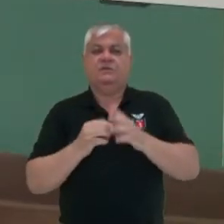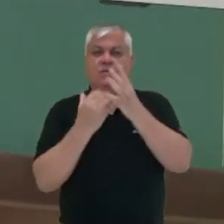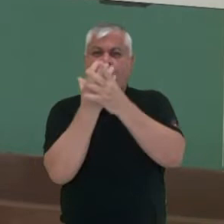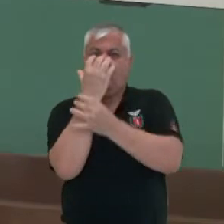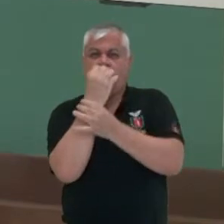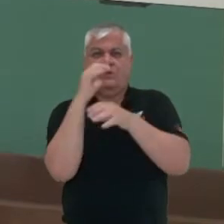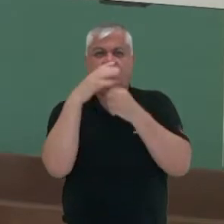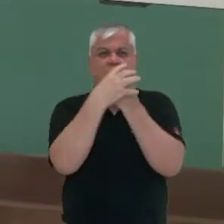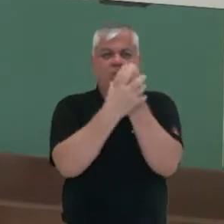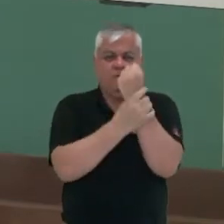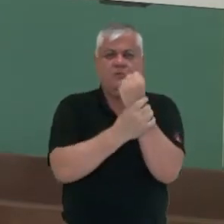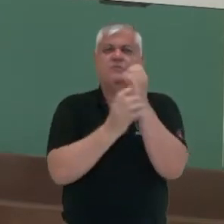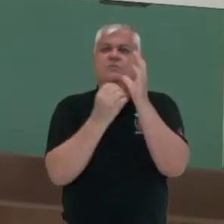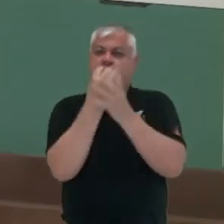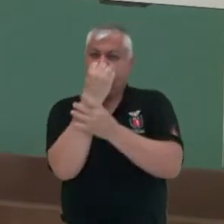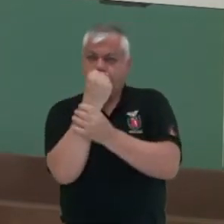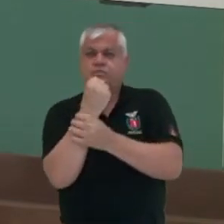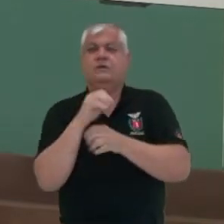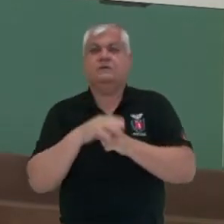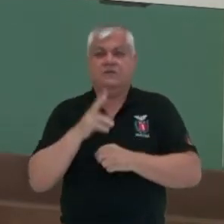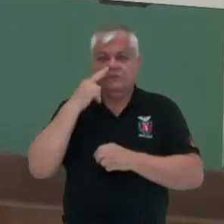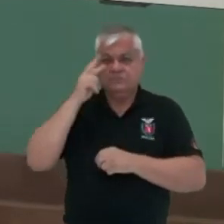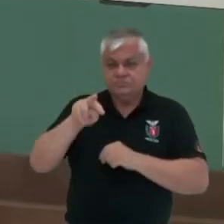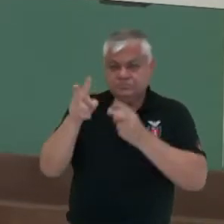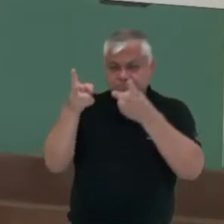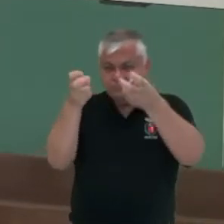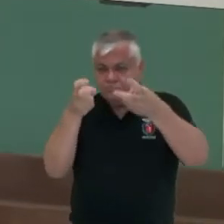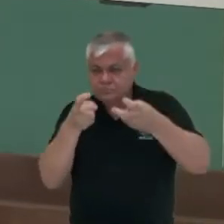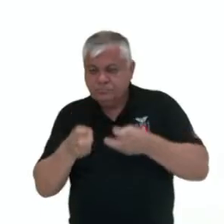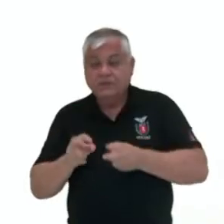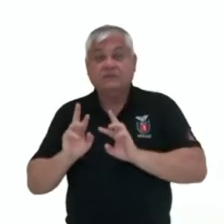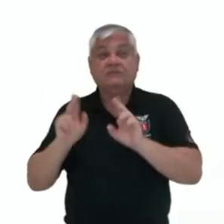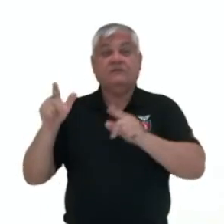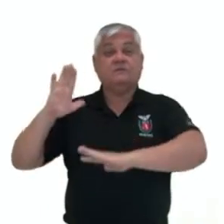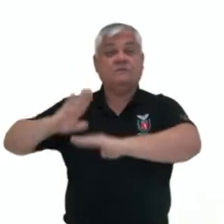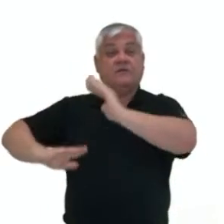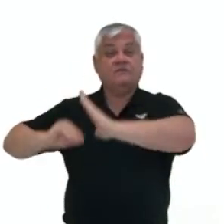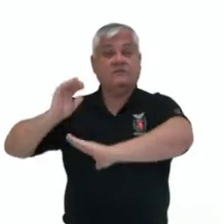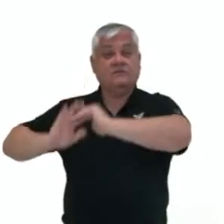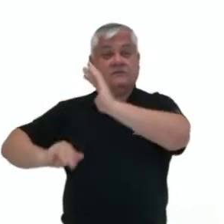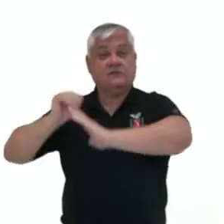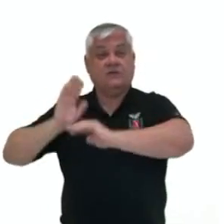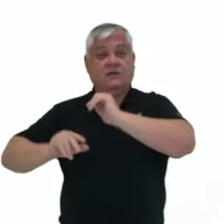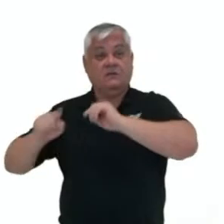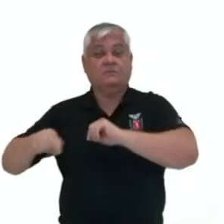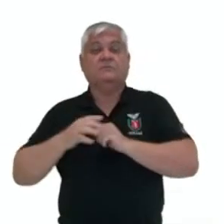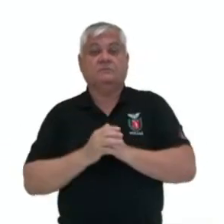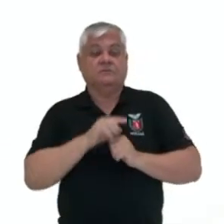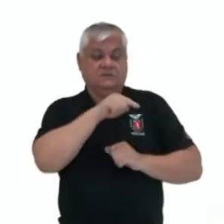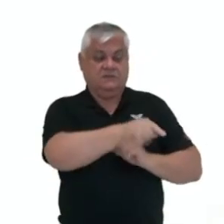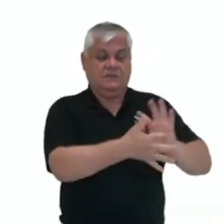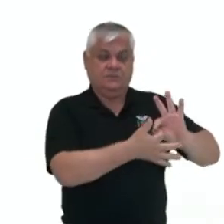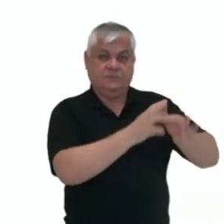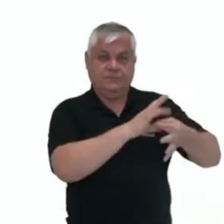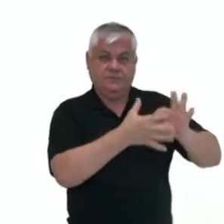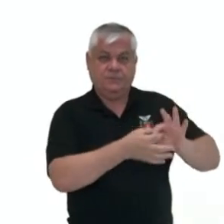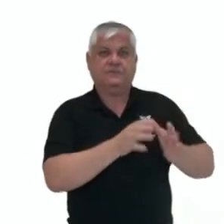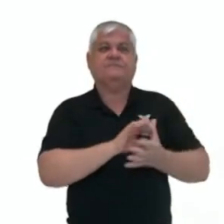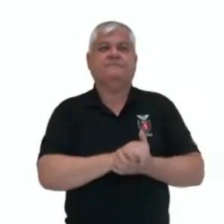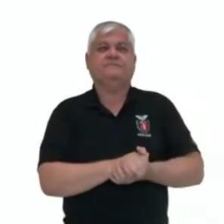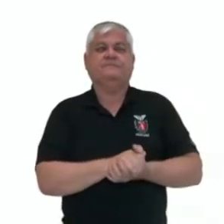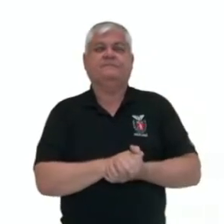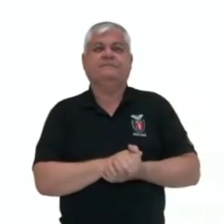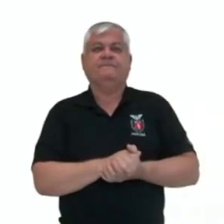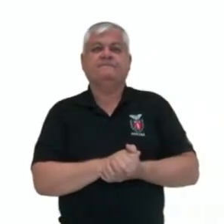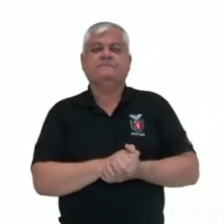utilizando a luva, enfim, mas a gente consegue identificar diferenças entre os dois, tá? A gente vai falar um pouquinho sobre